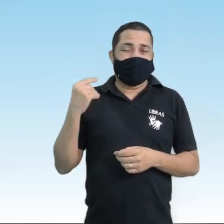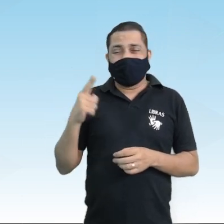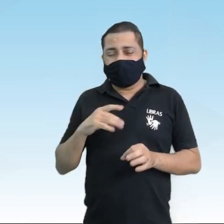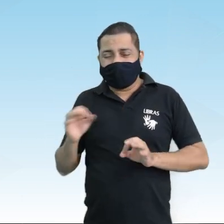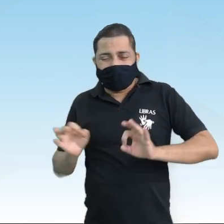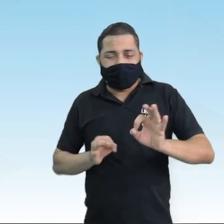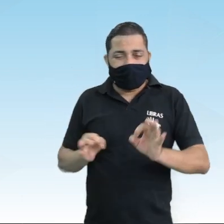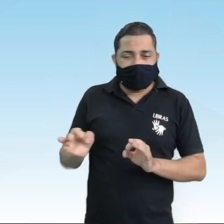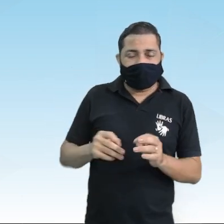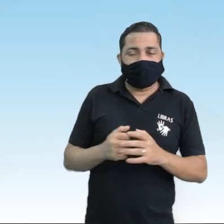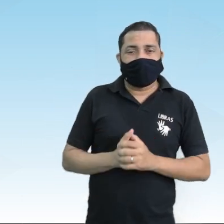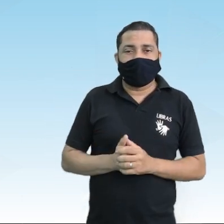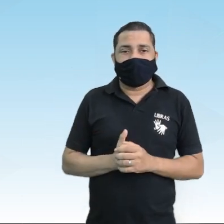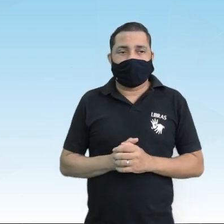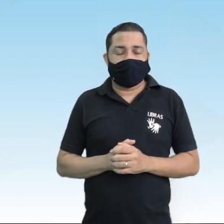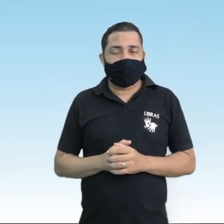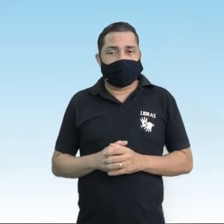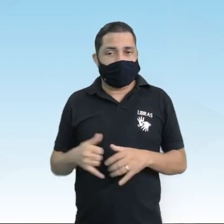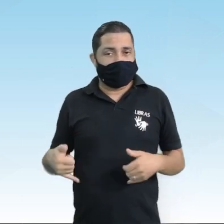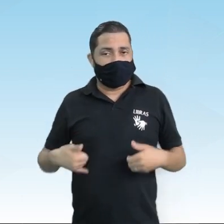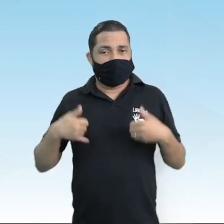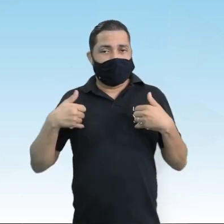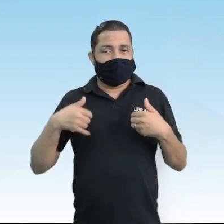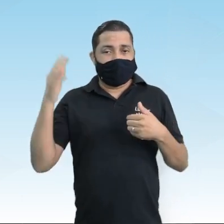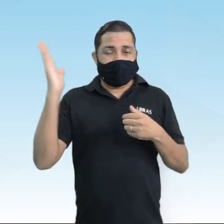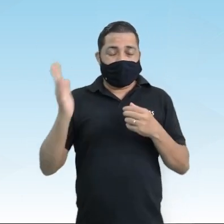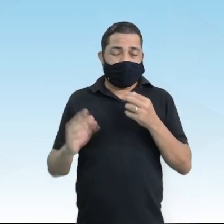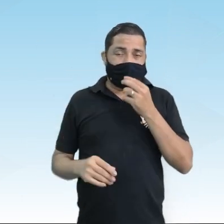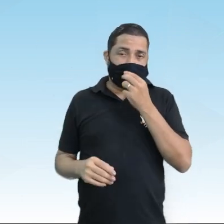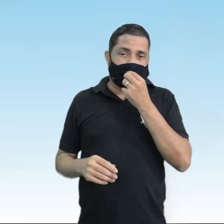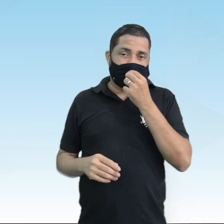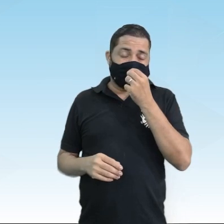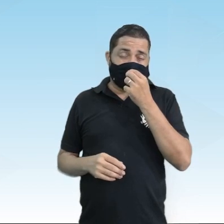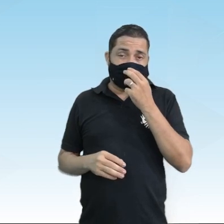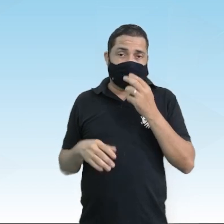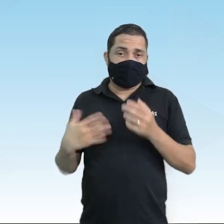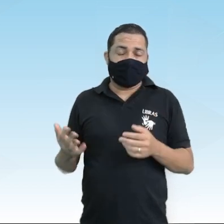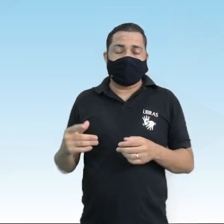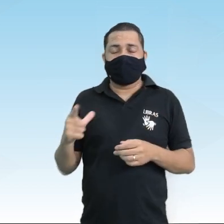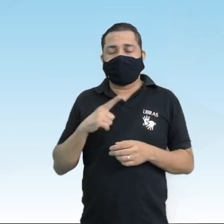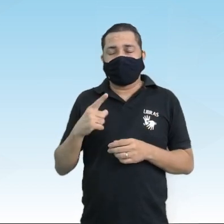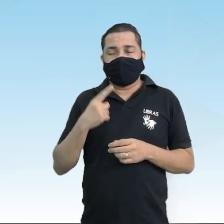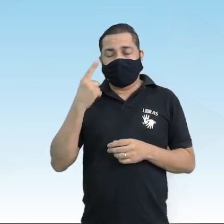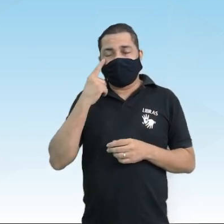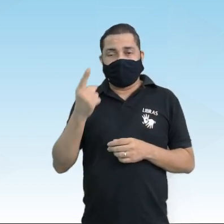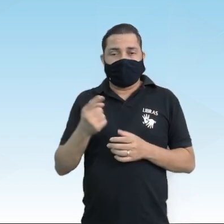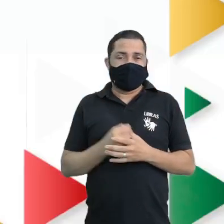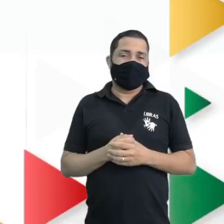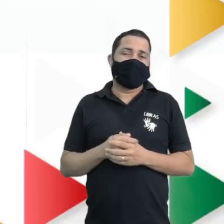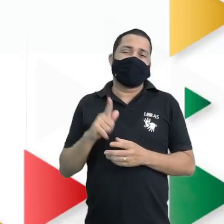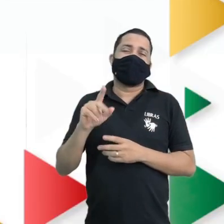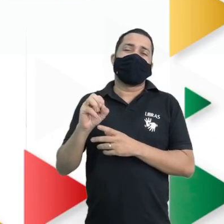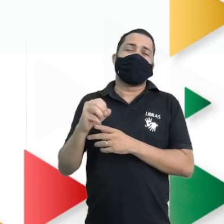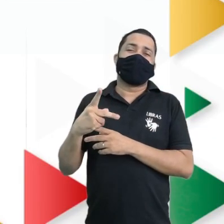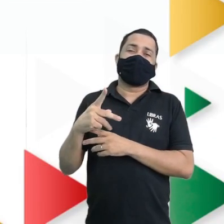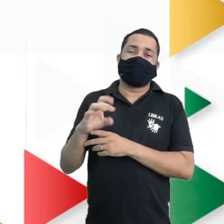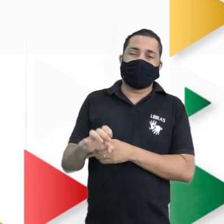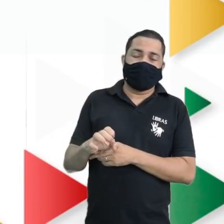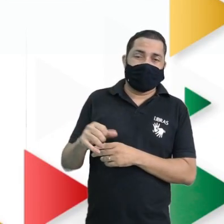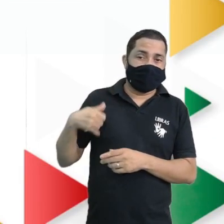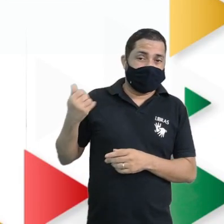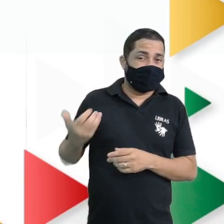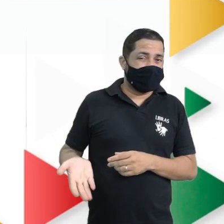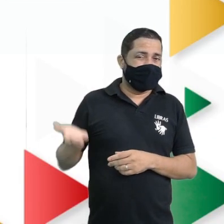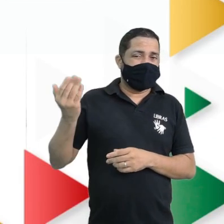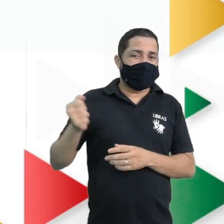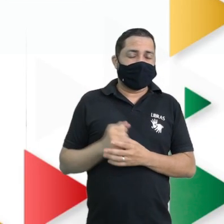gambiarra, orgulho nacional. Vamos embora. Aí vê aí o golpe da maioridade expandido para vocês. Aí em